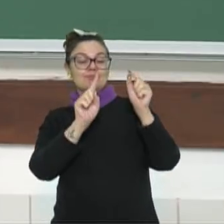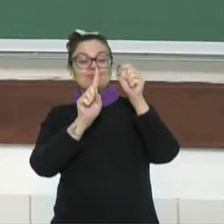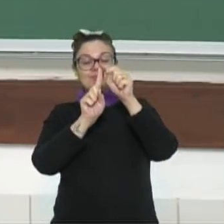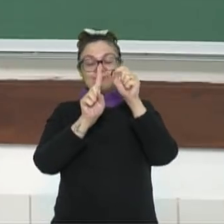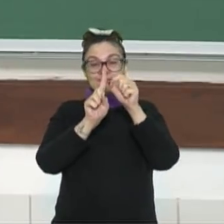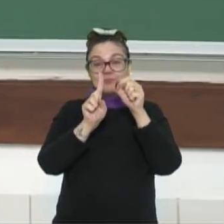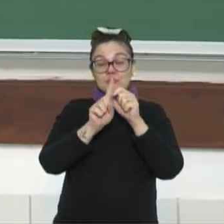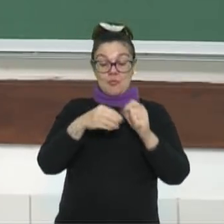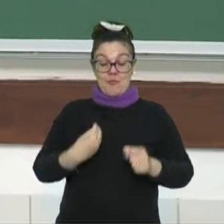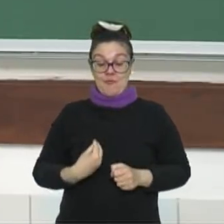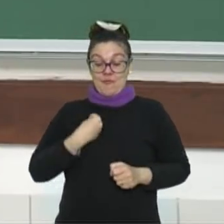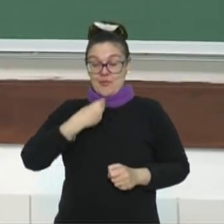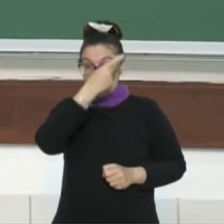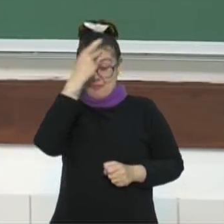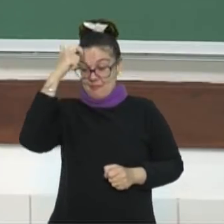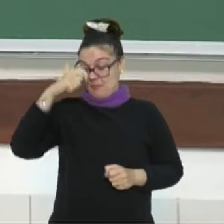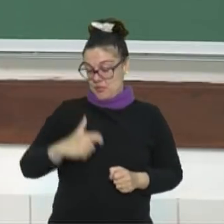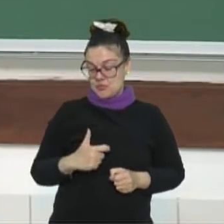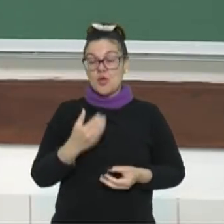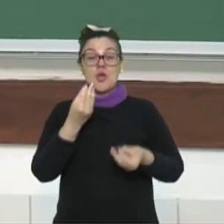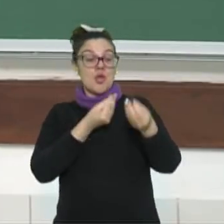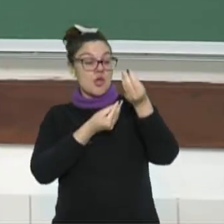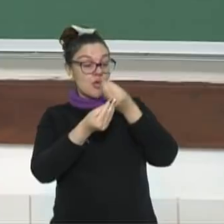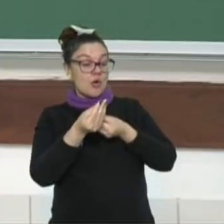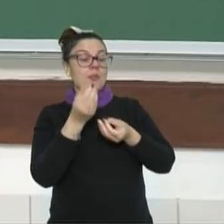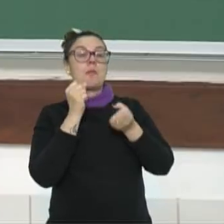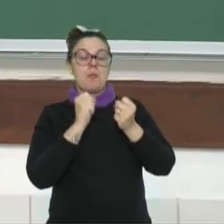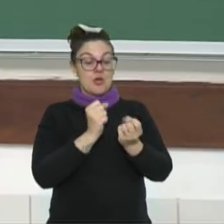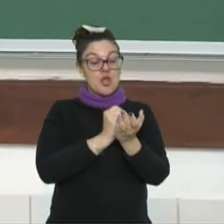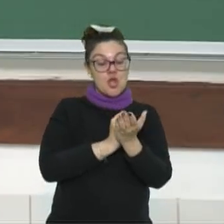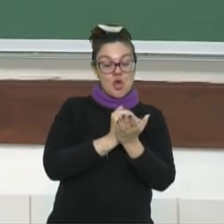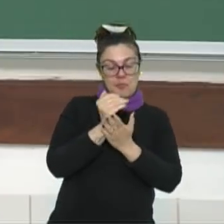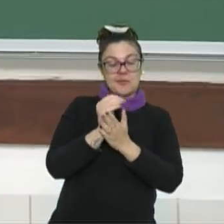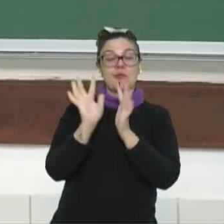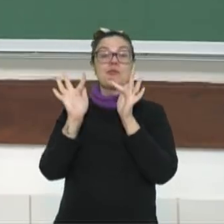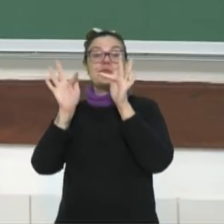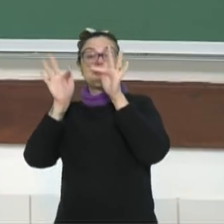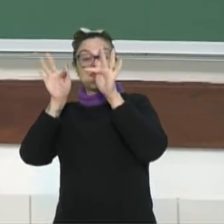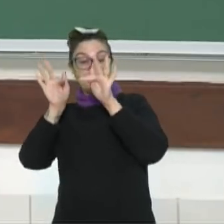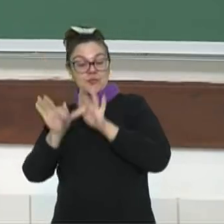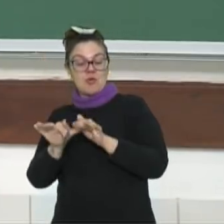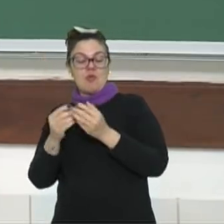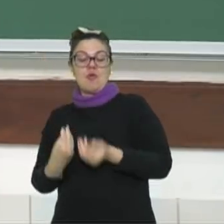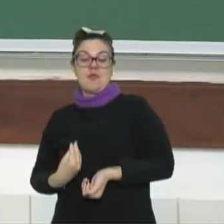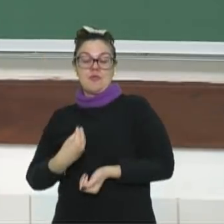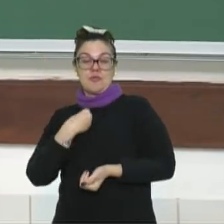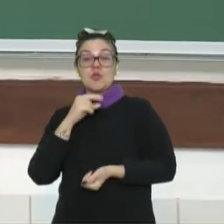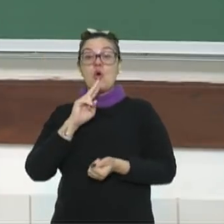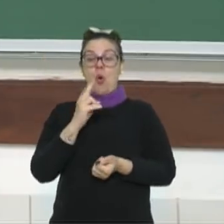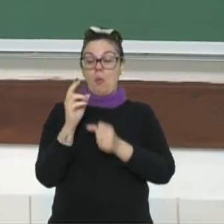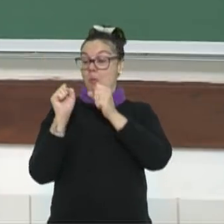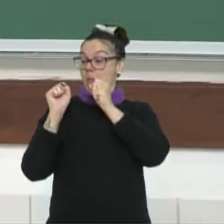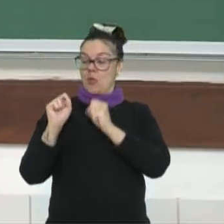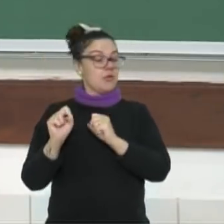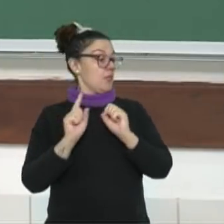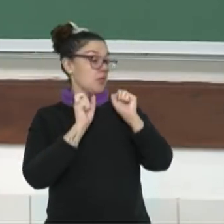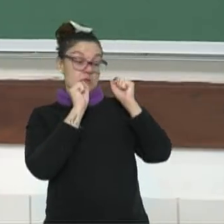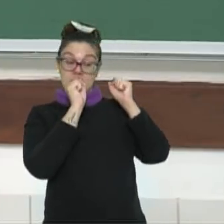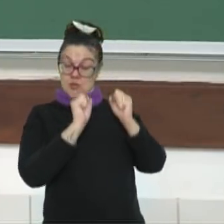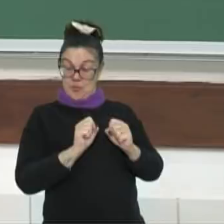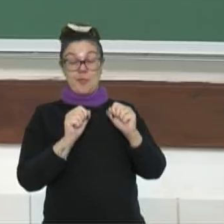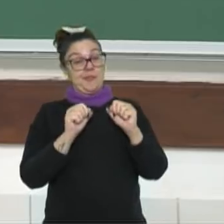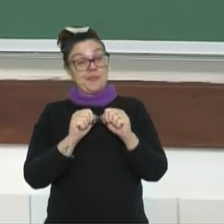como a gente pode começar, terminar a vida ou se podemos ou não podemos fazê-lo.